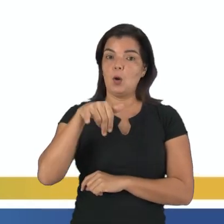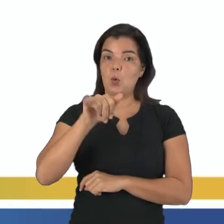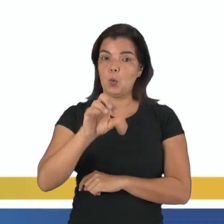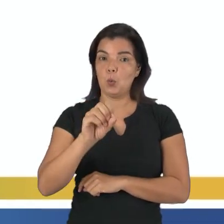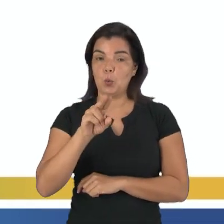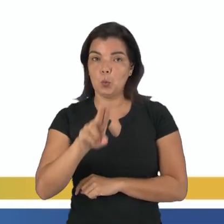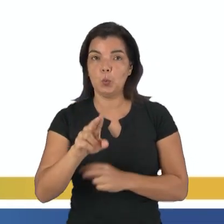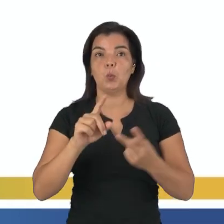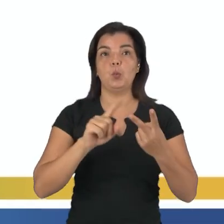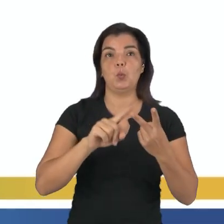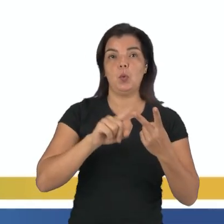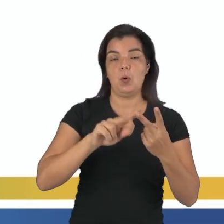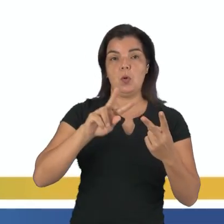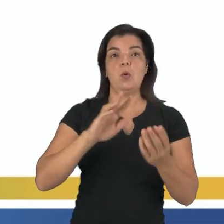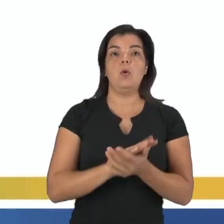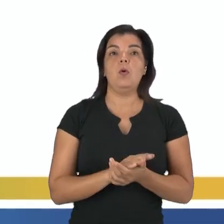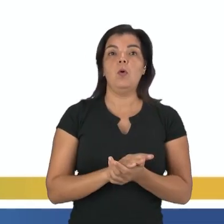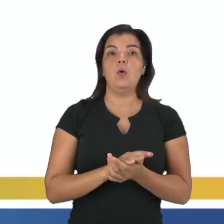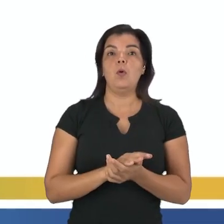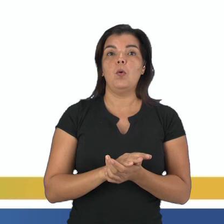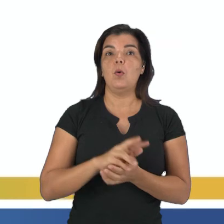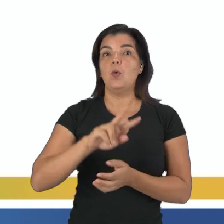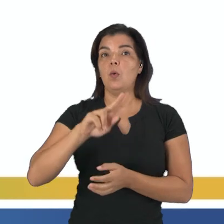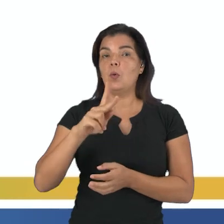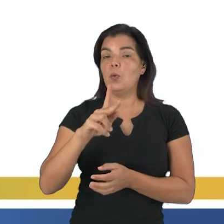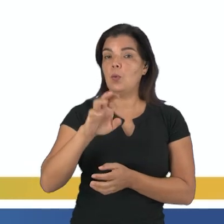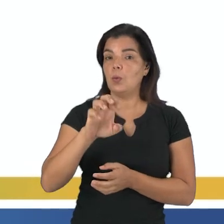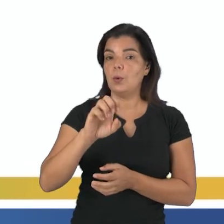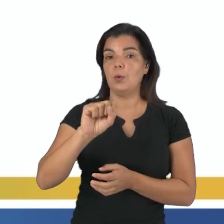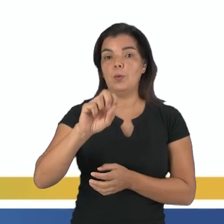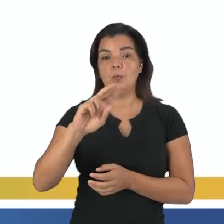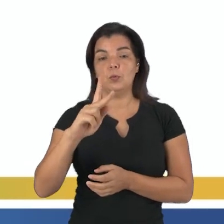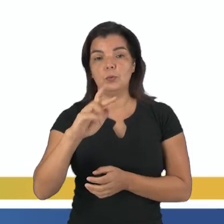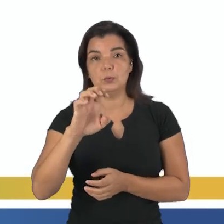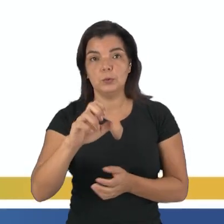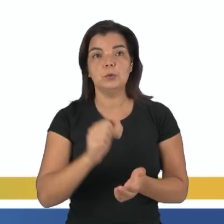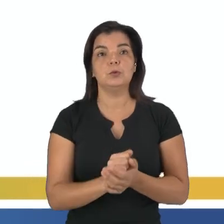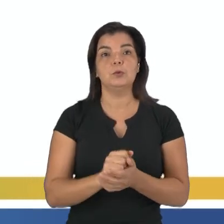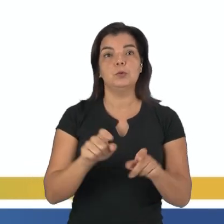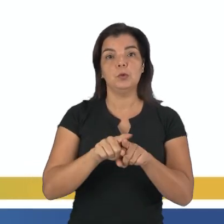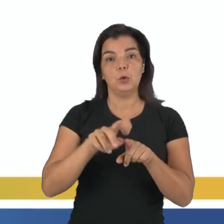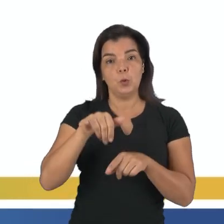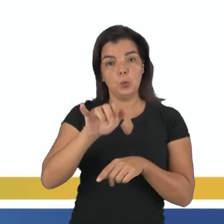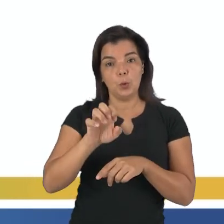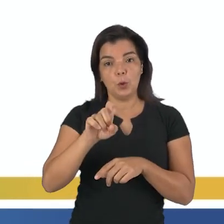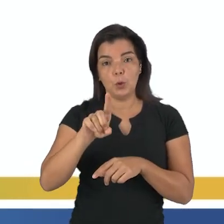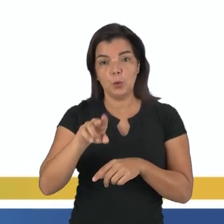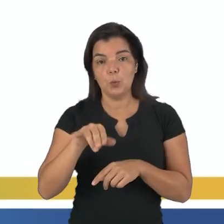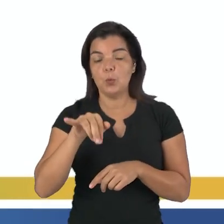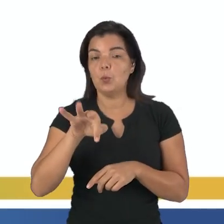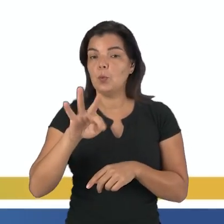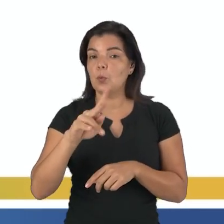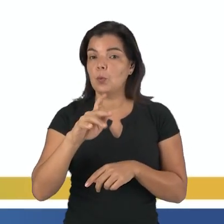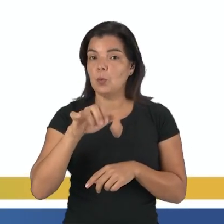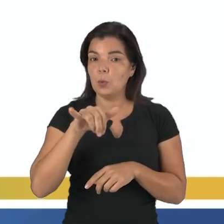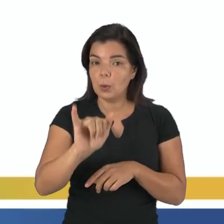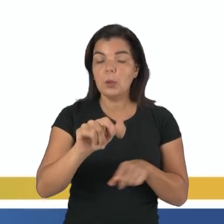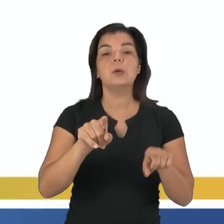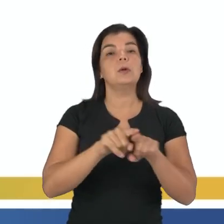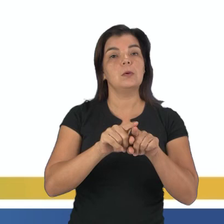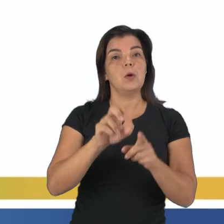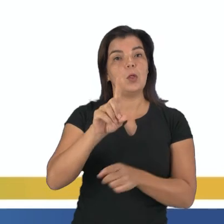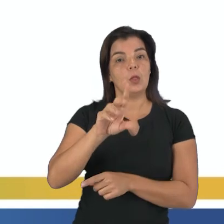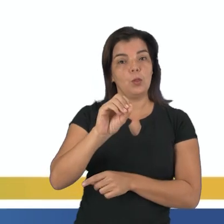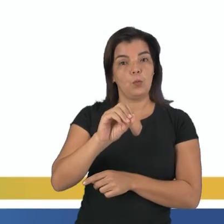we, you e they, você vai usar o verbo auxiliar do para perguntar. E toda vez que você falar sobre a